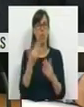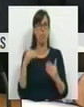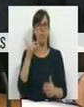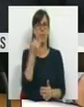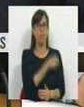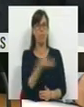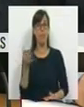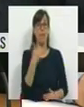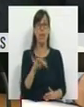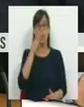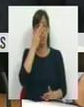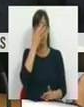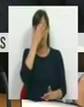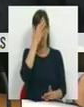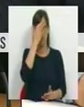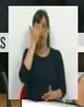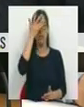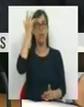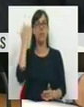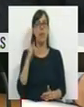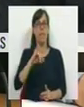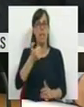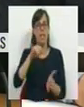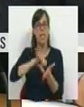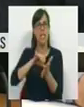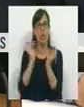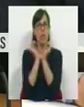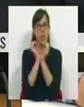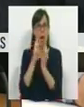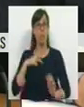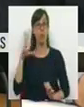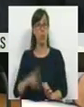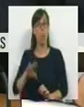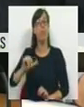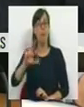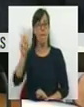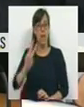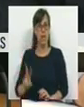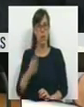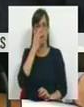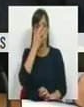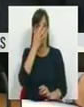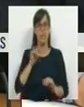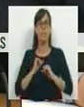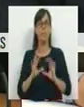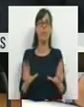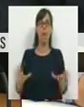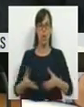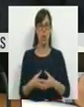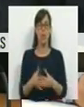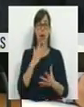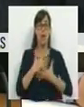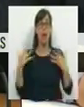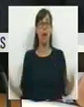mais de 24, são 25 centros sociais portugueses na Venezuela. Como sabe, a nossa comunidade